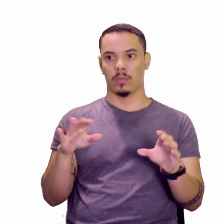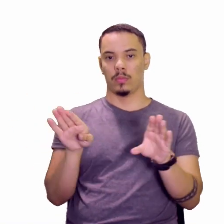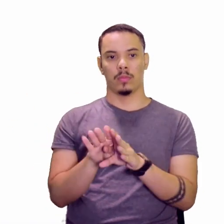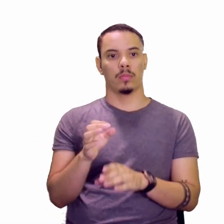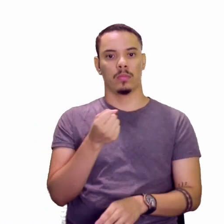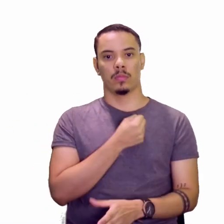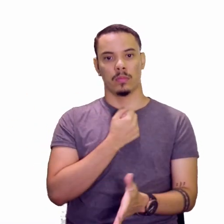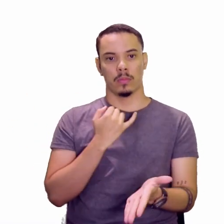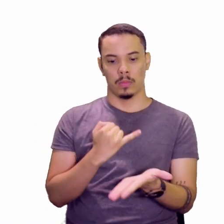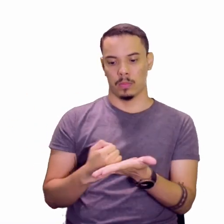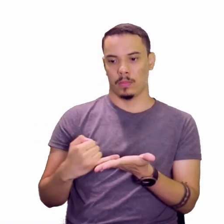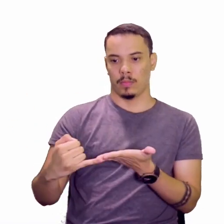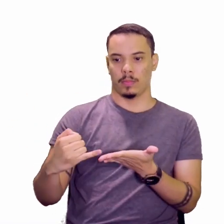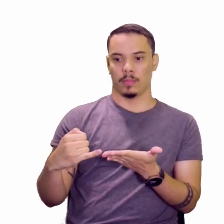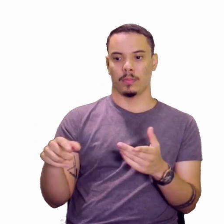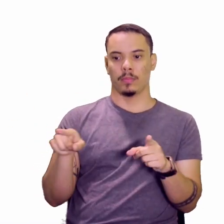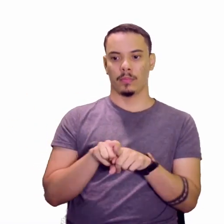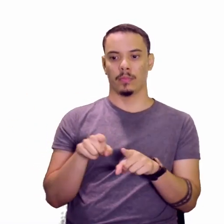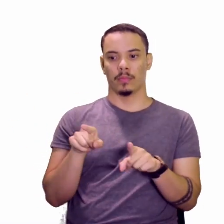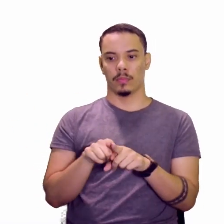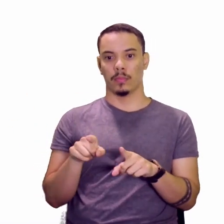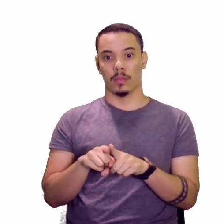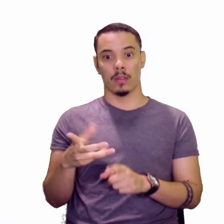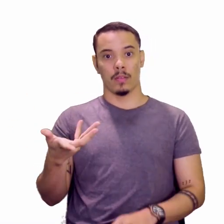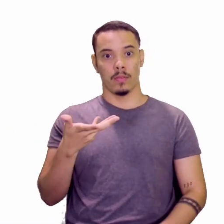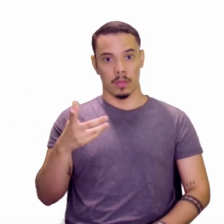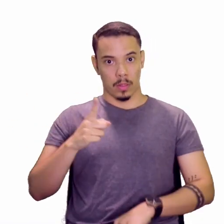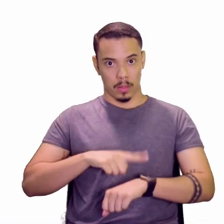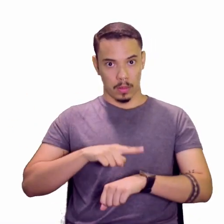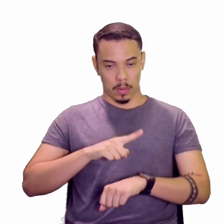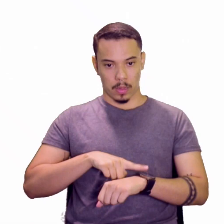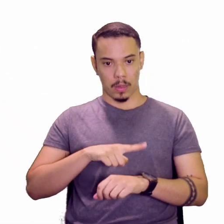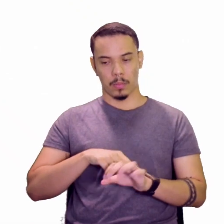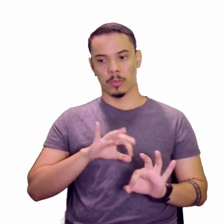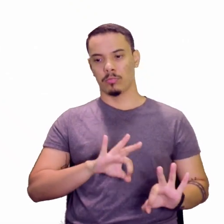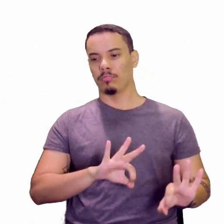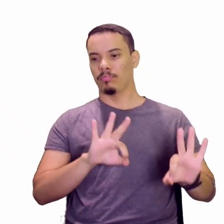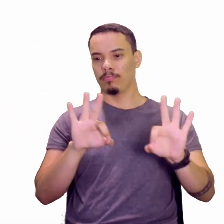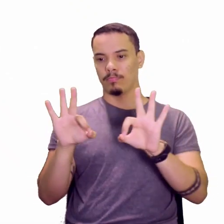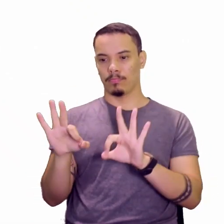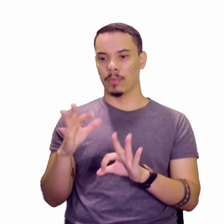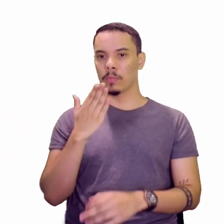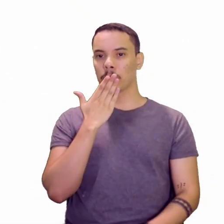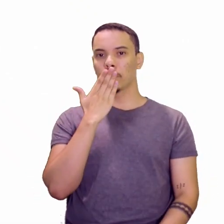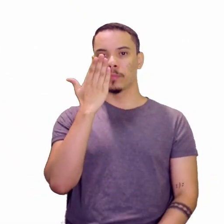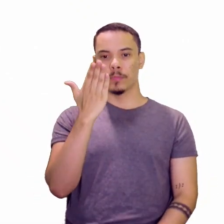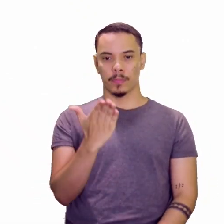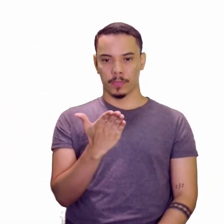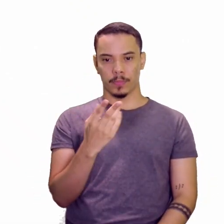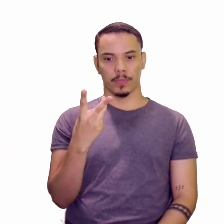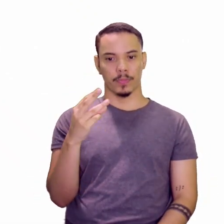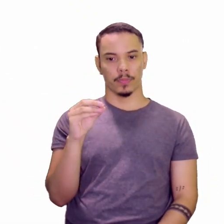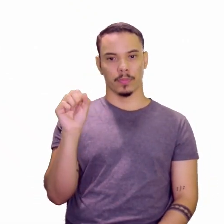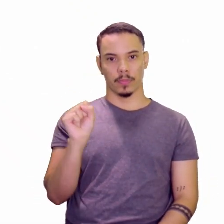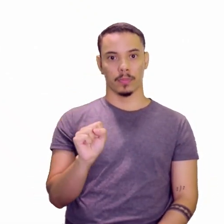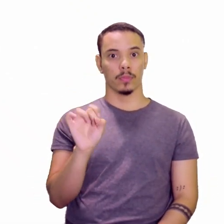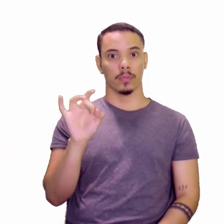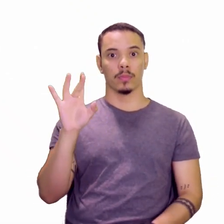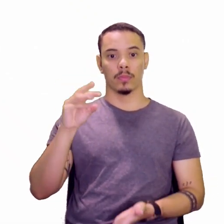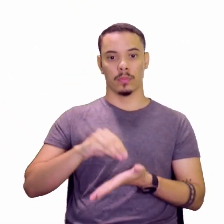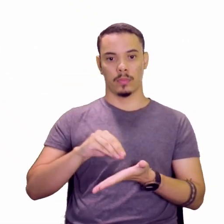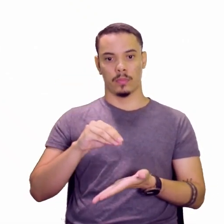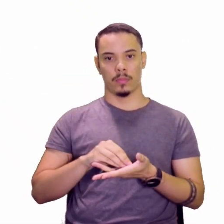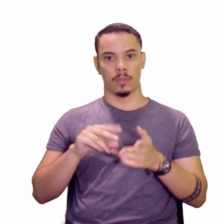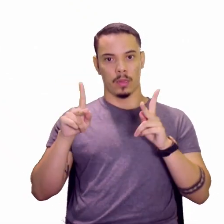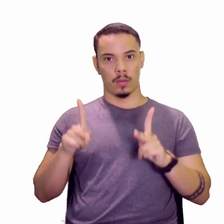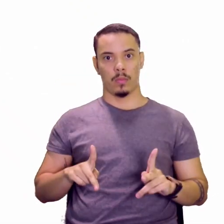posição inicial, a velocidade e o tempo, certo? Passa esse 5 para lá. Porque lá pediu 30 segundos, né? Então só falta aí a